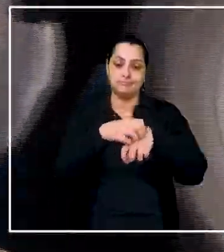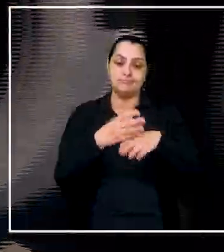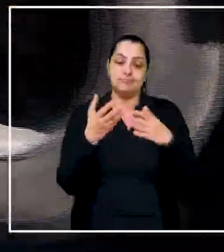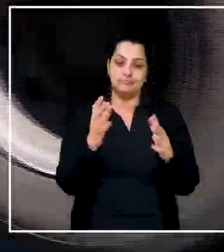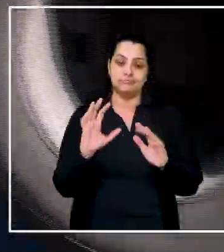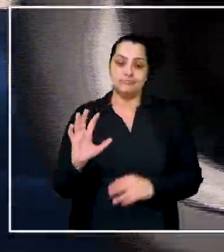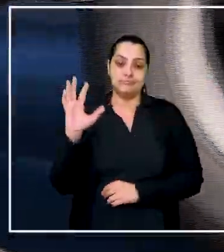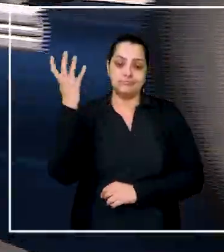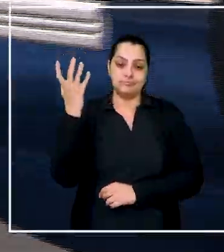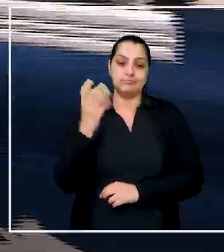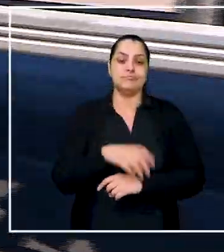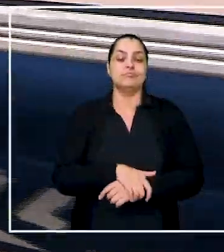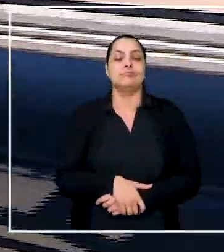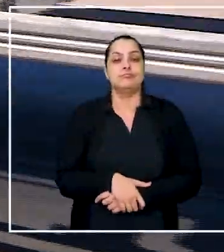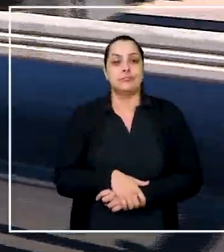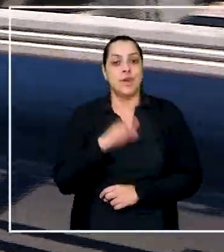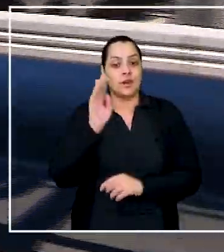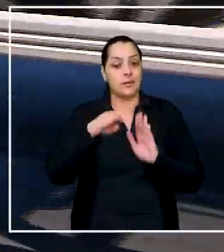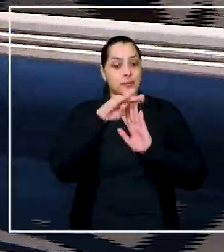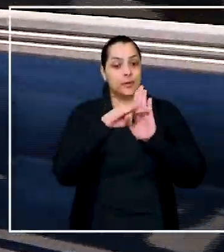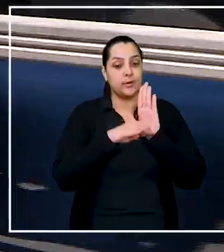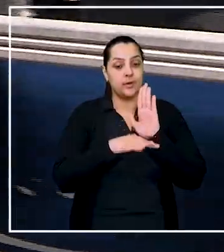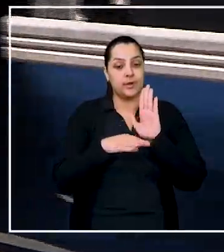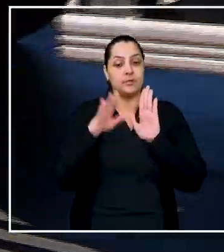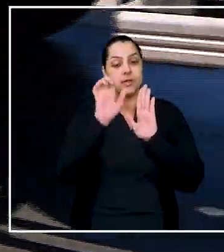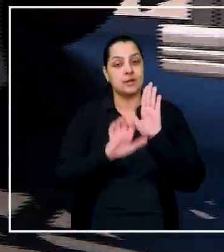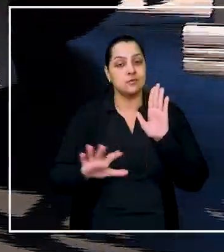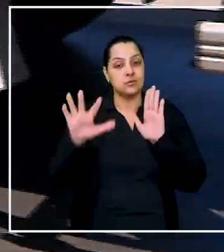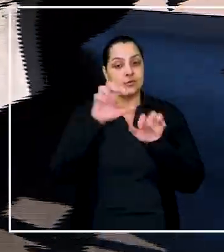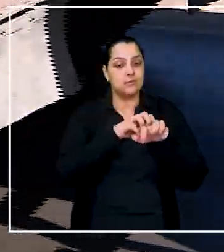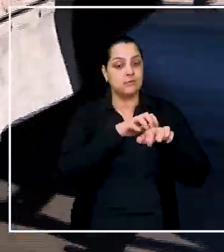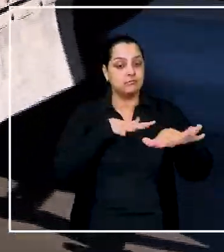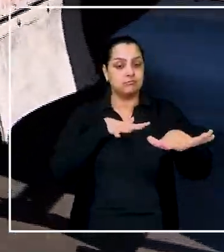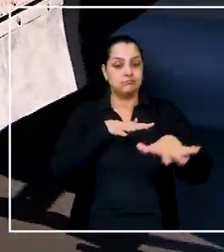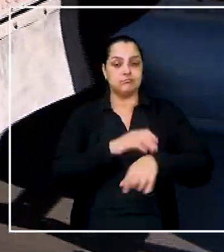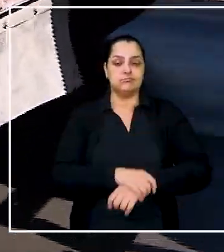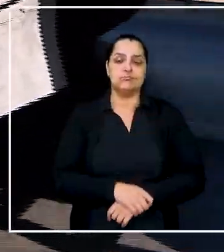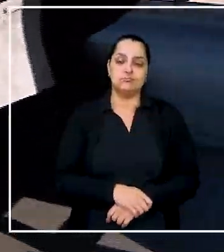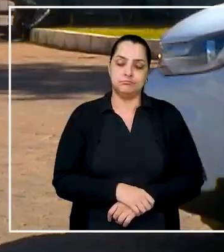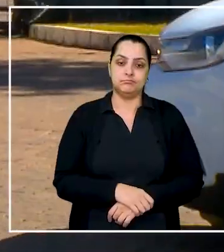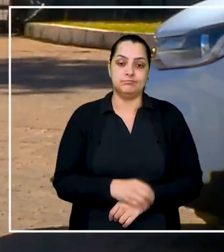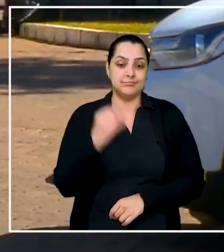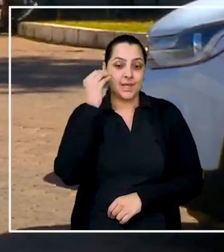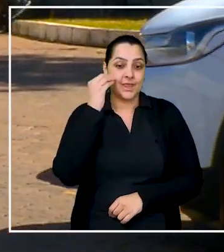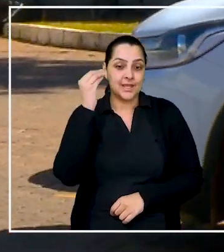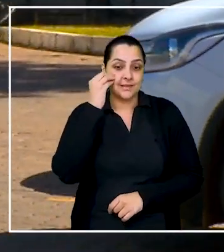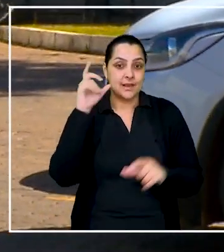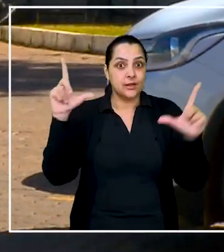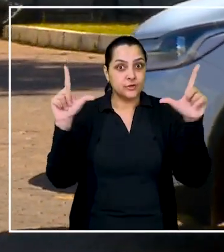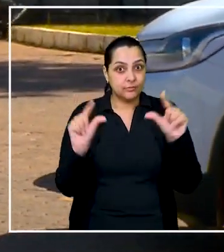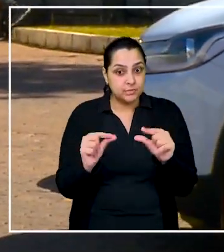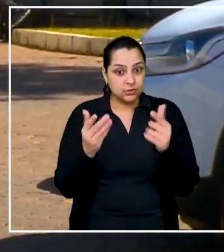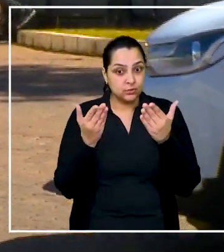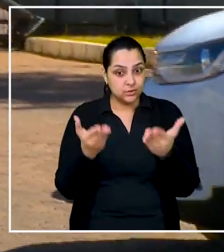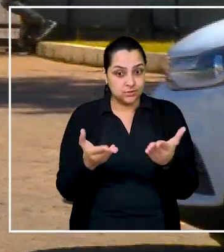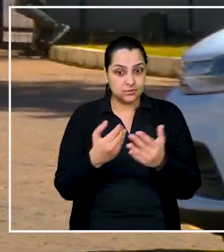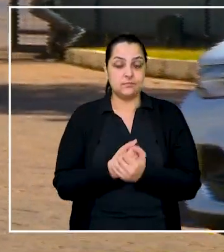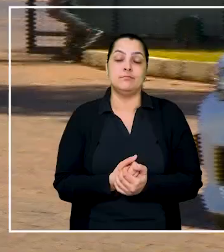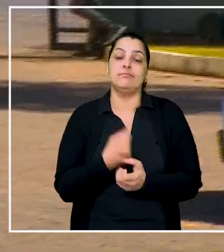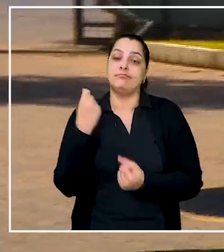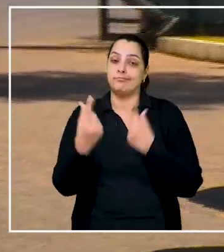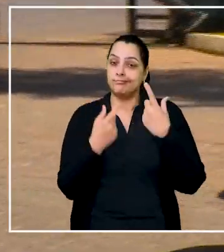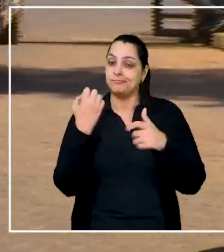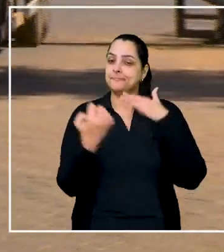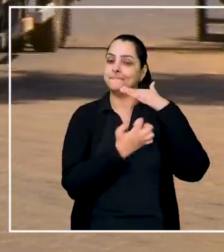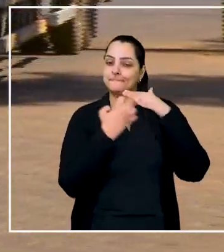segundo o Boletim Ambiental do Despoluir, programa da Confederação Nacional do Transporte. Para reduzir a emissão de